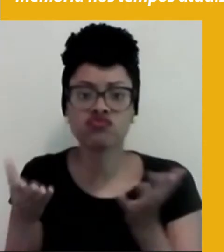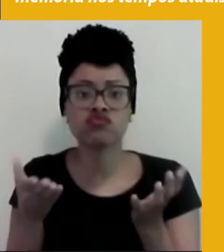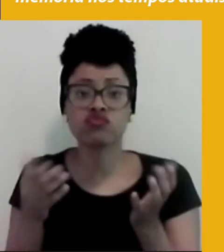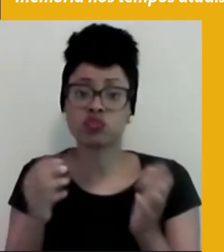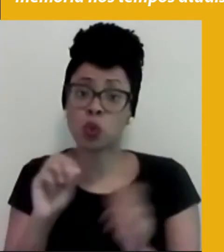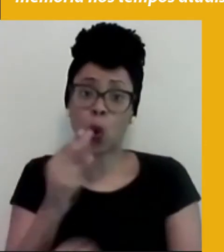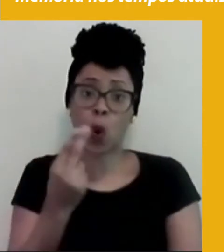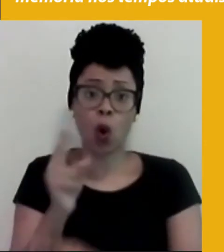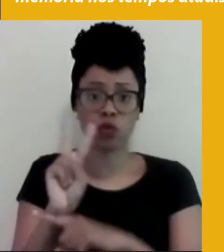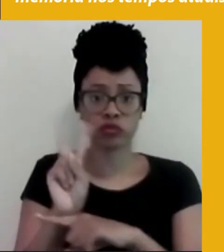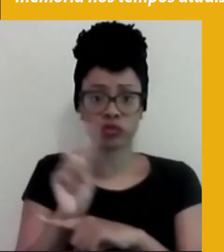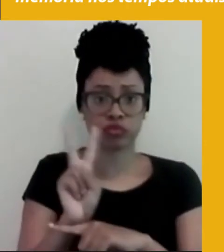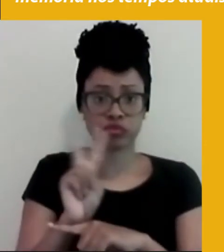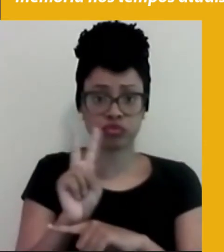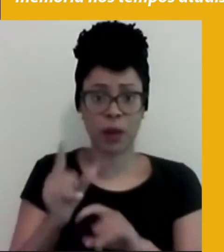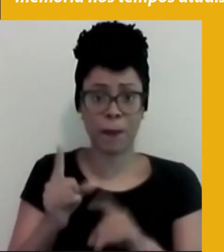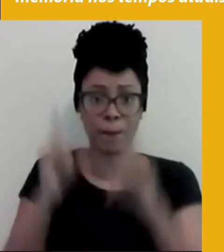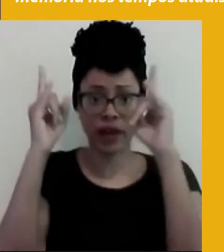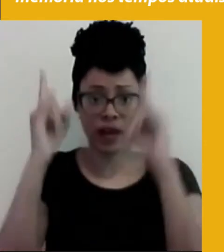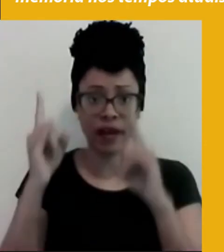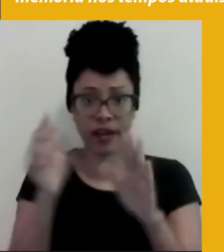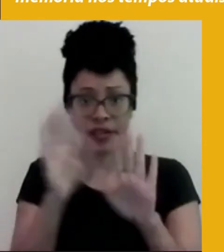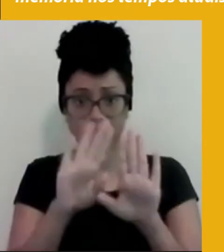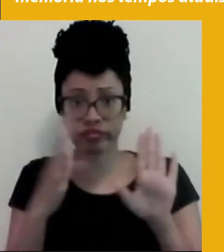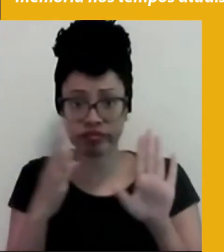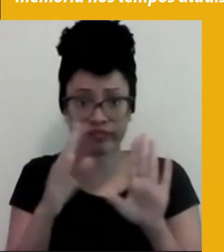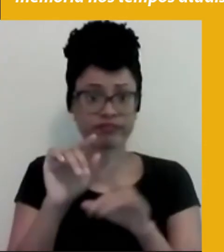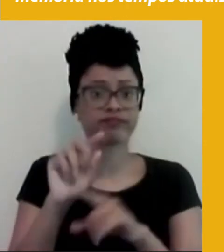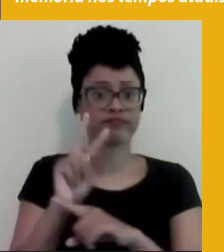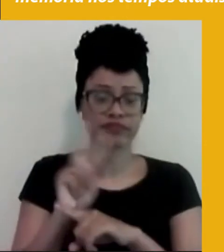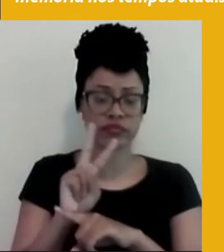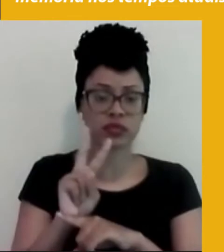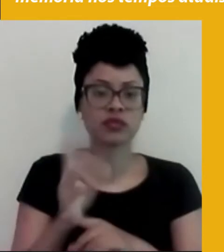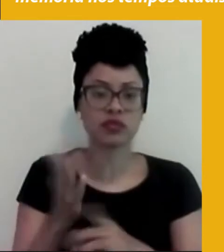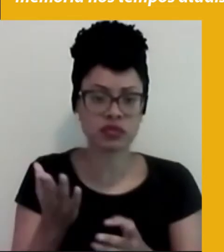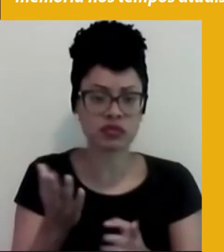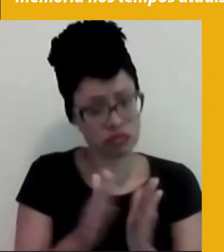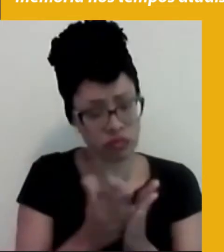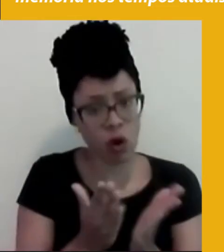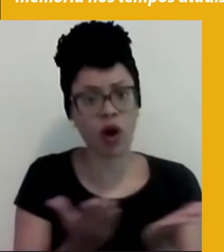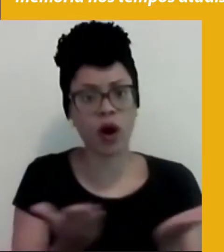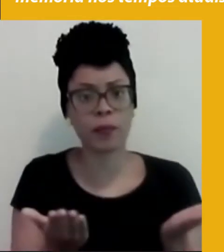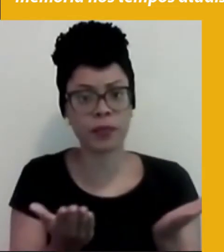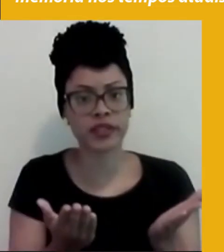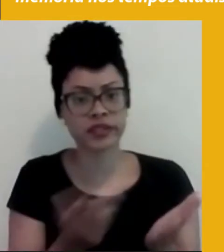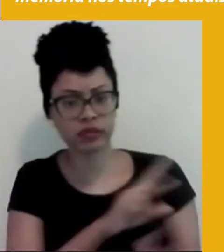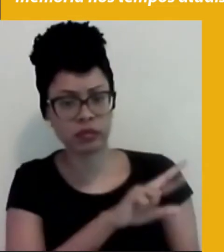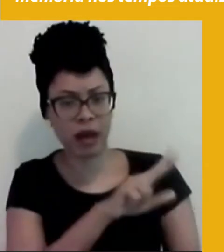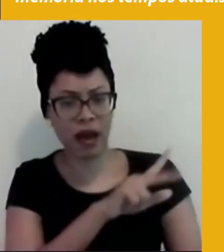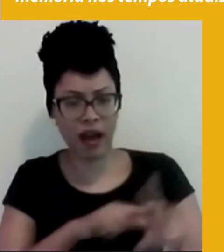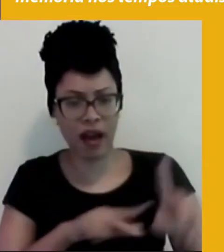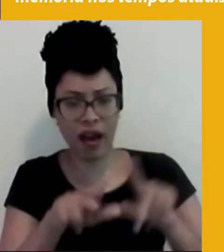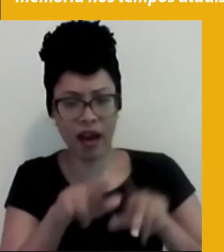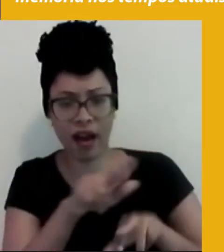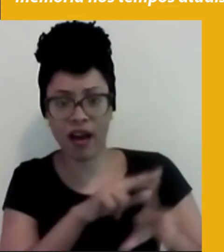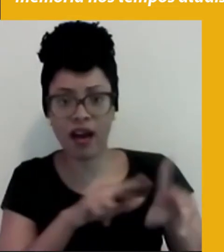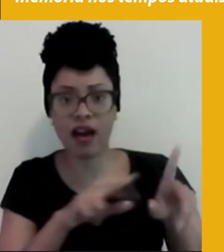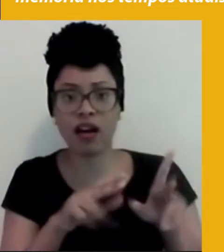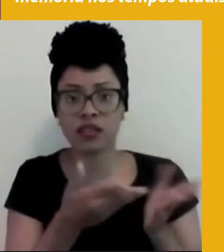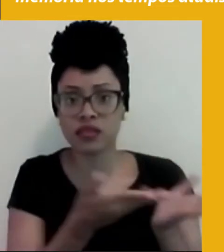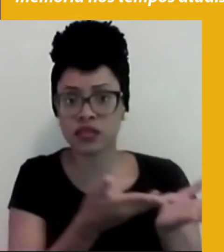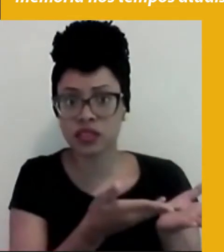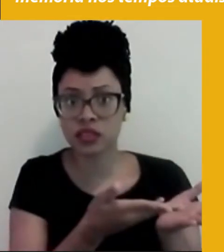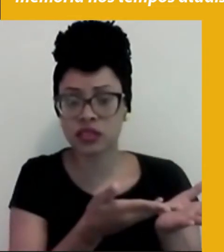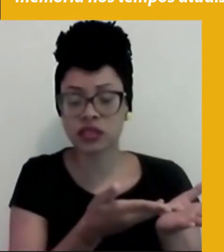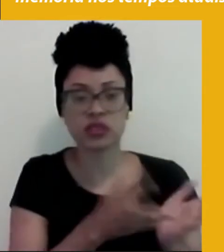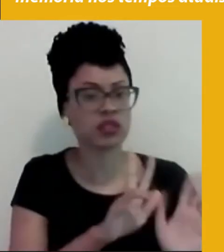federais, que têm acesso a uma gama variada de conhecimento de boa qualidade, e são